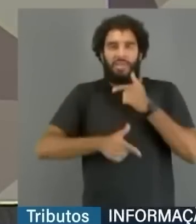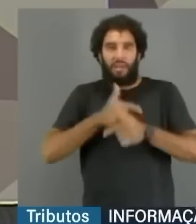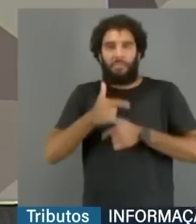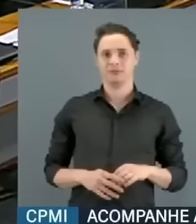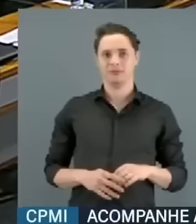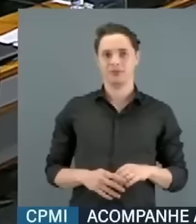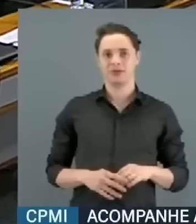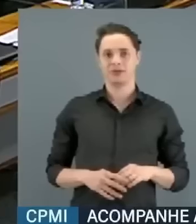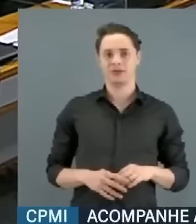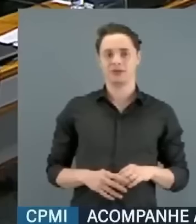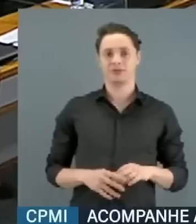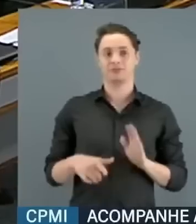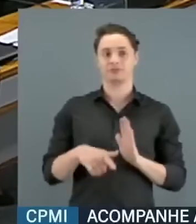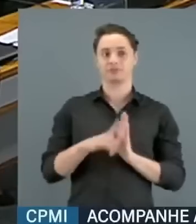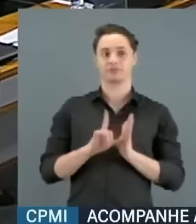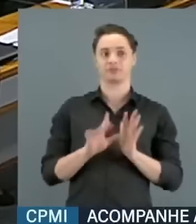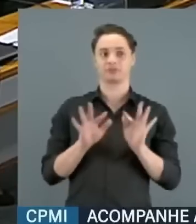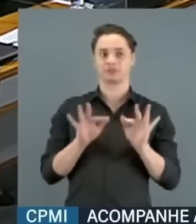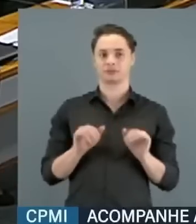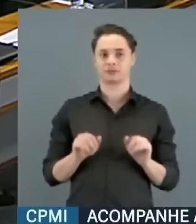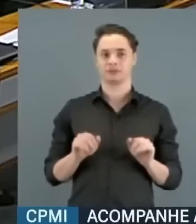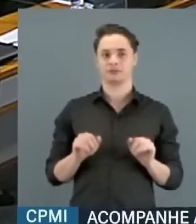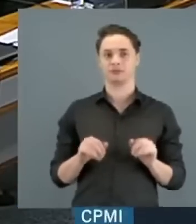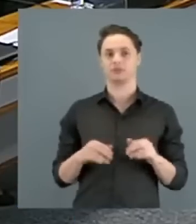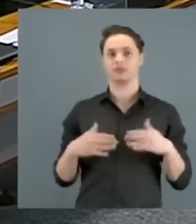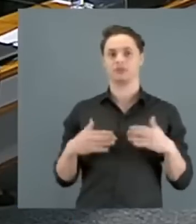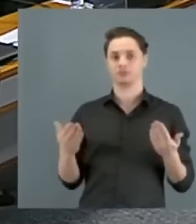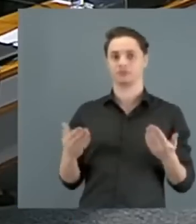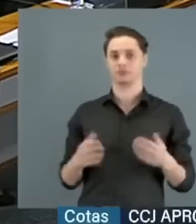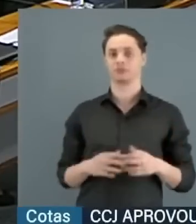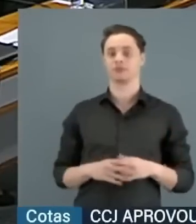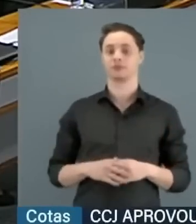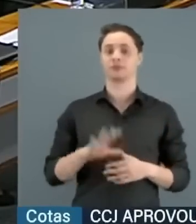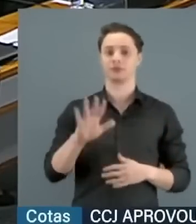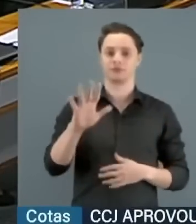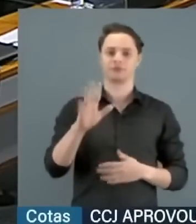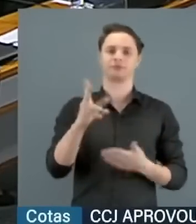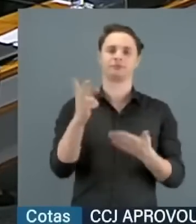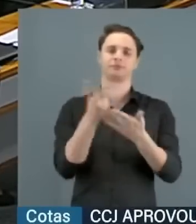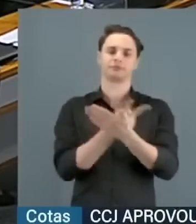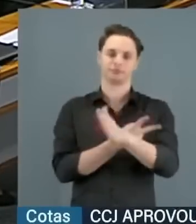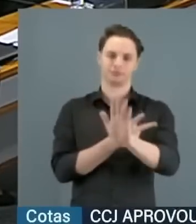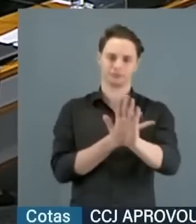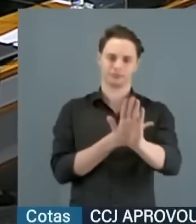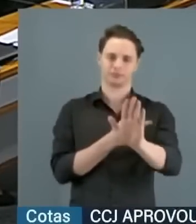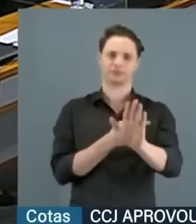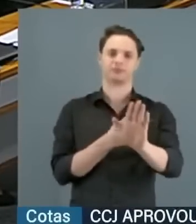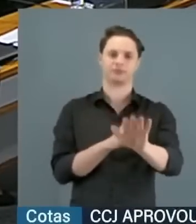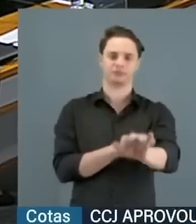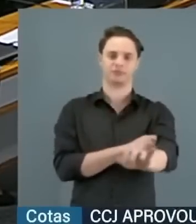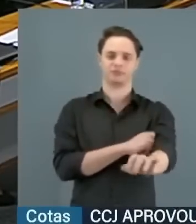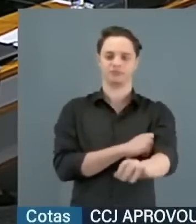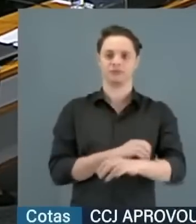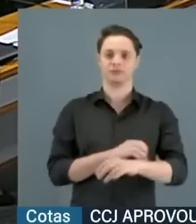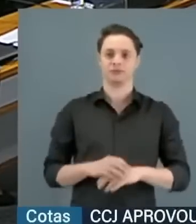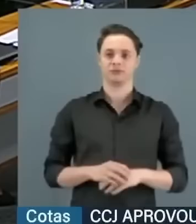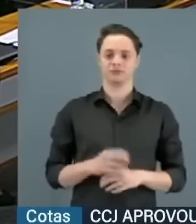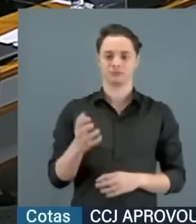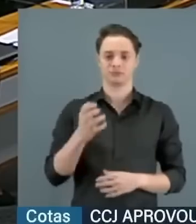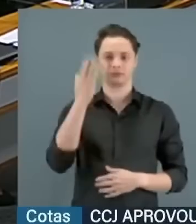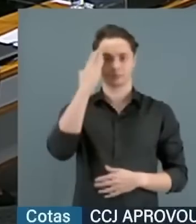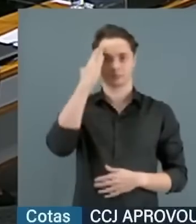coisa pública. Se encerrar, muito bem me lembro aqui, peraí, eu cometi aqui uma injustiça, agradecer